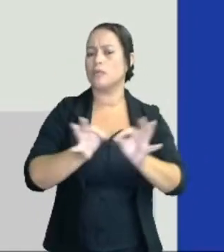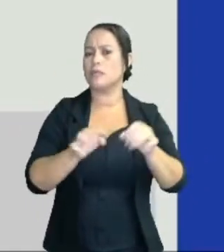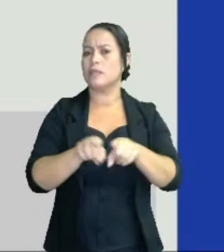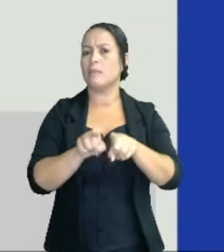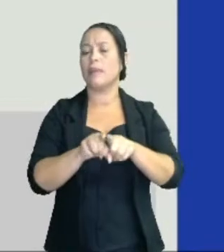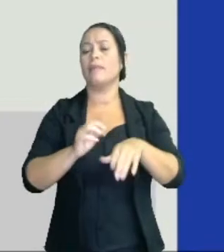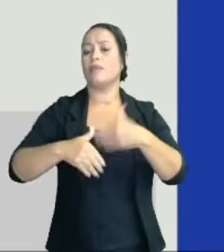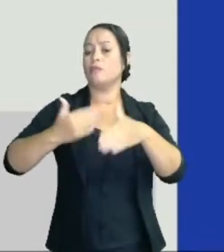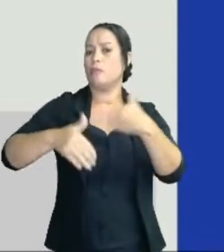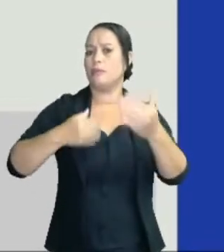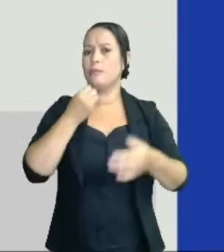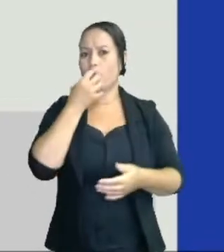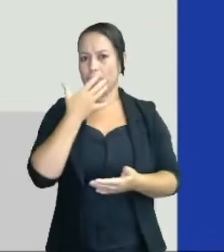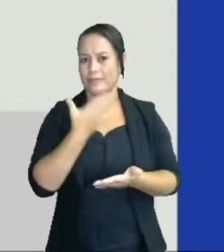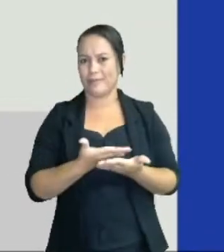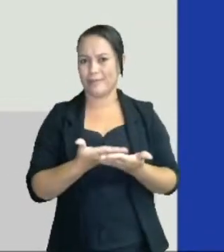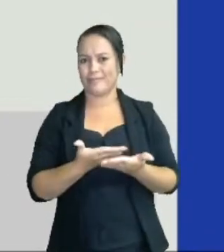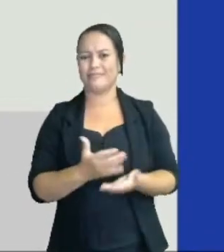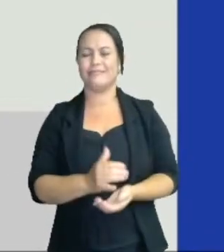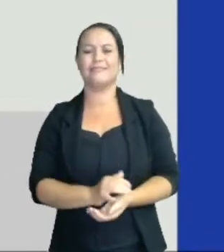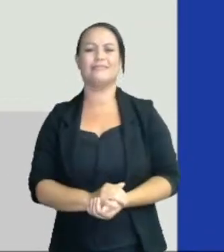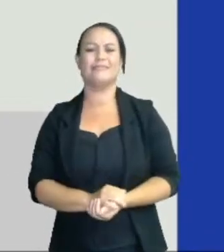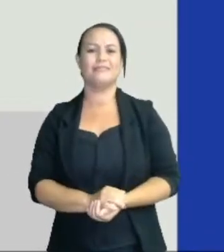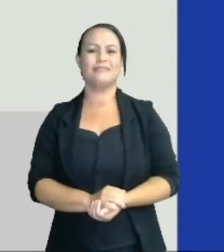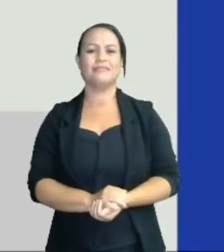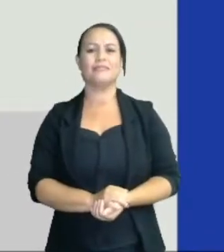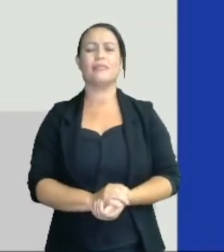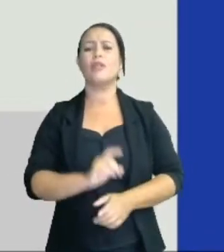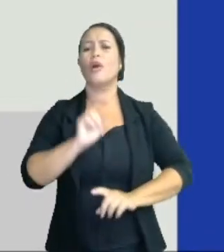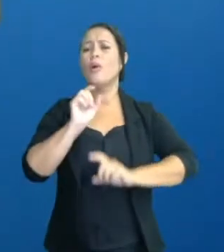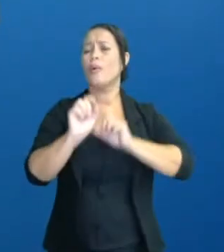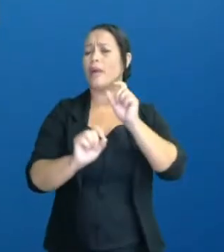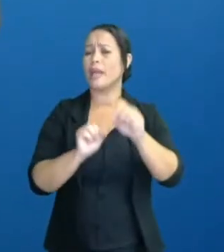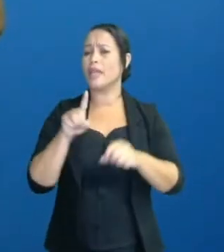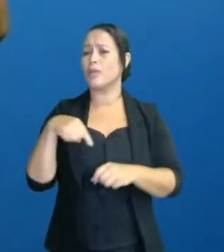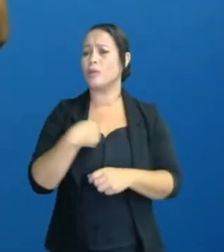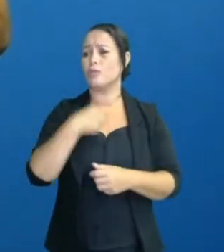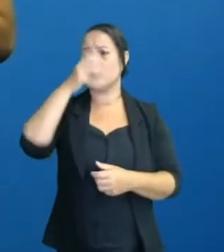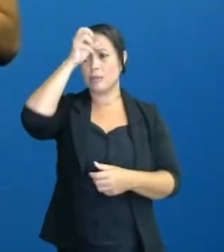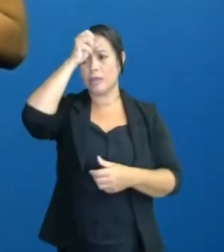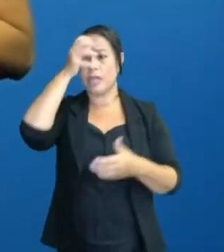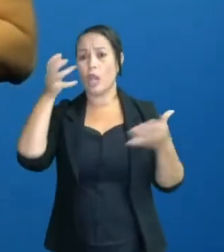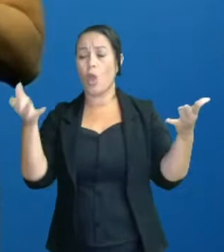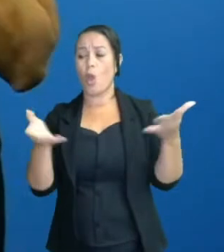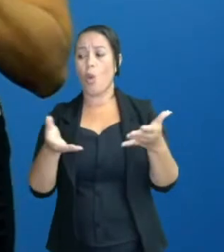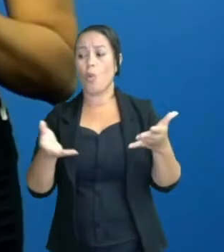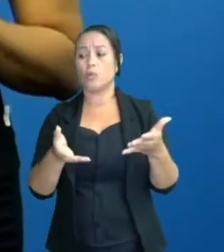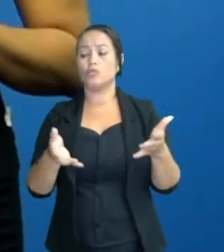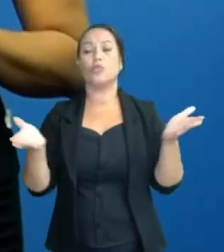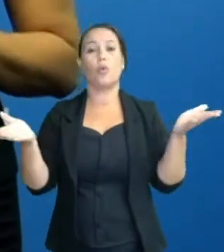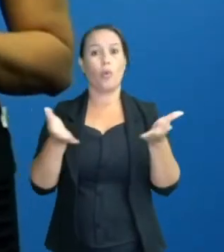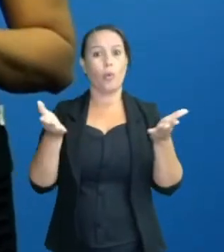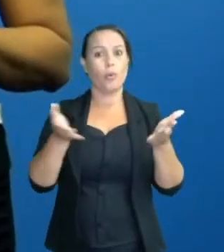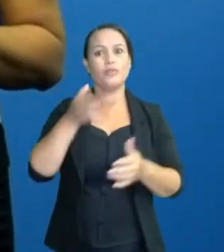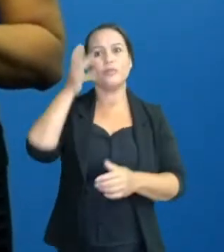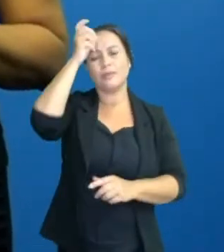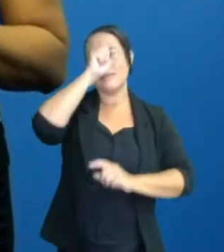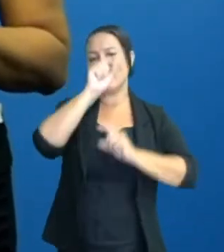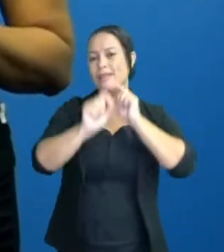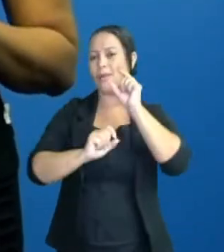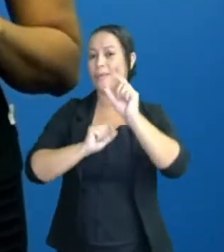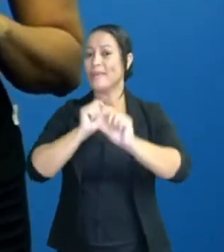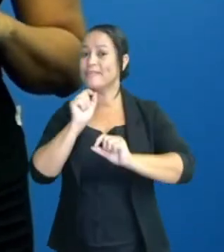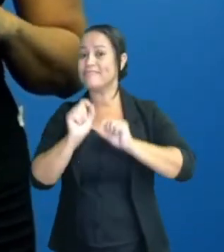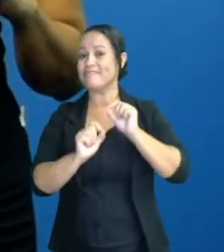bom desenvolvimento na aula. O que a gente vai aprender hoje? Hoje vamos aprender